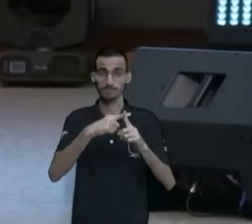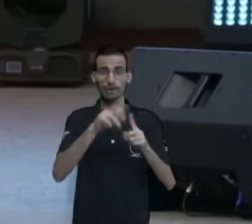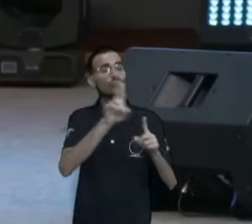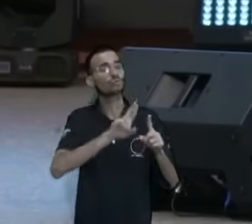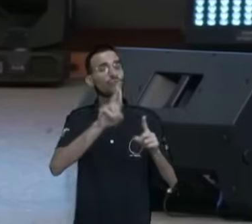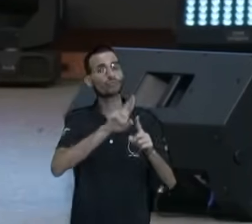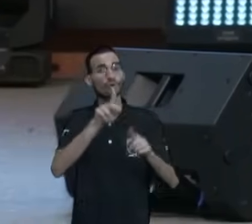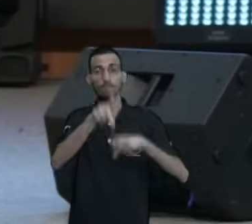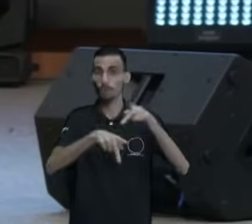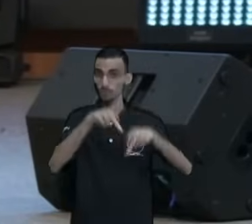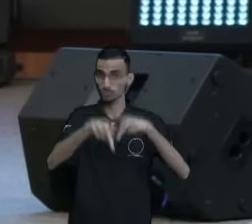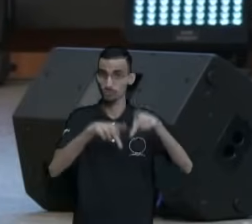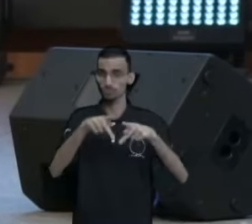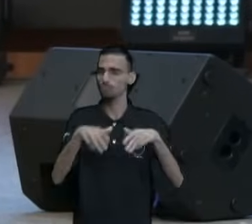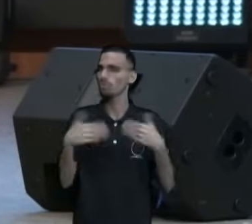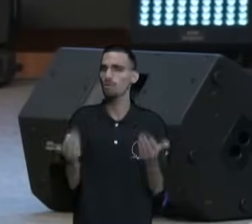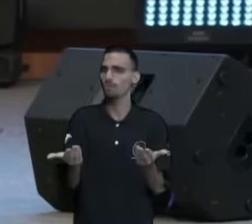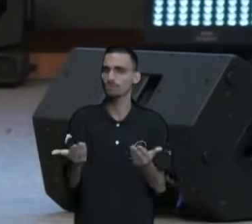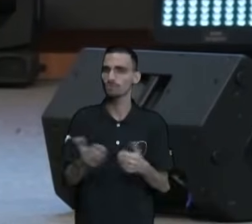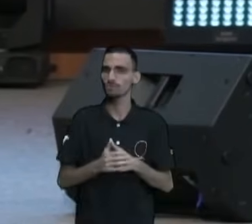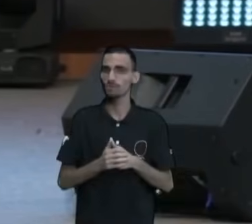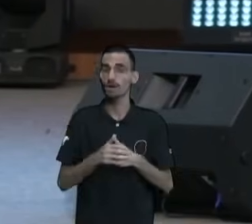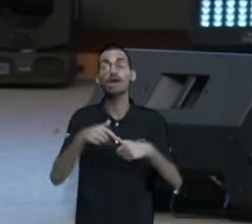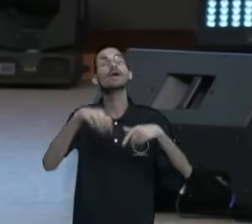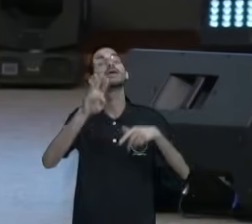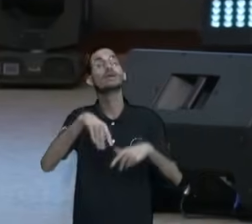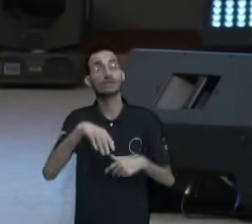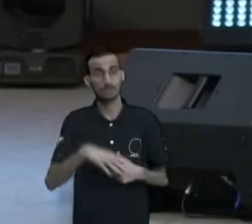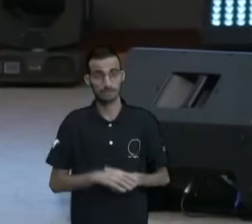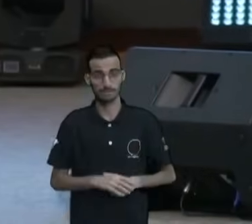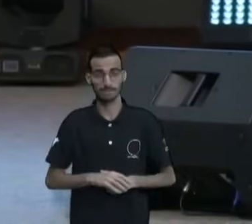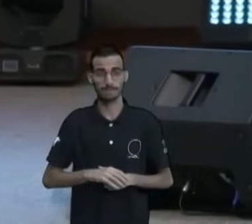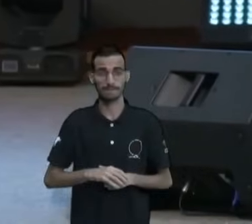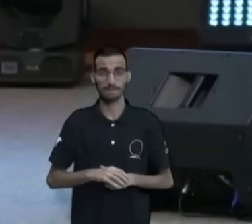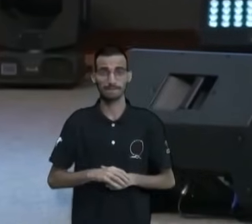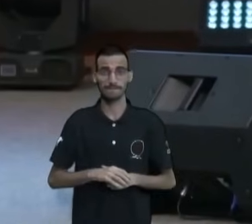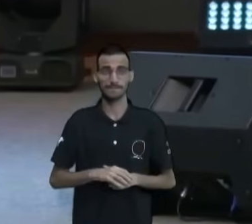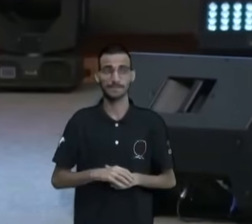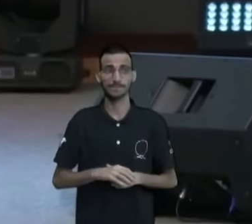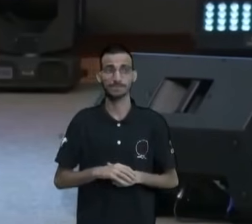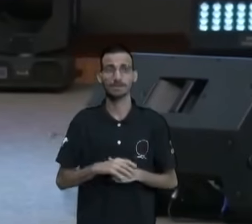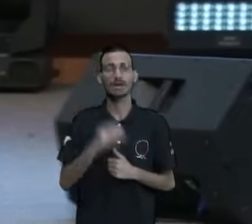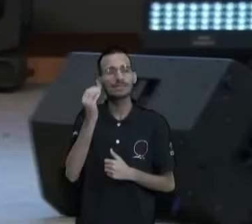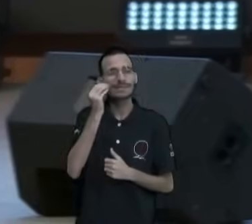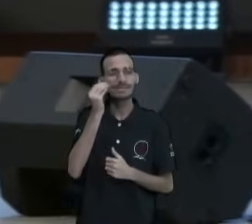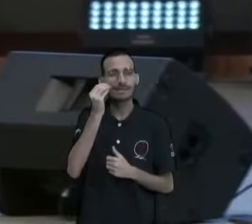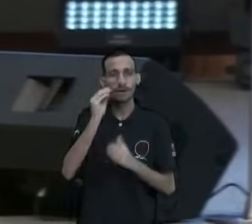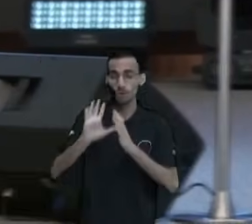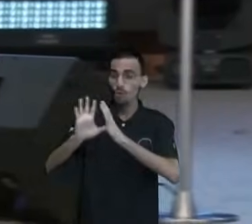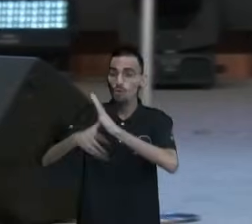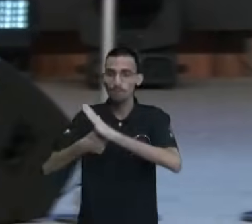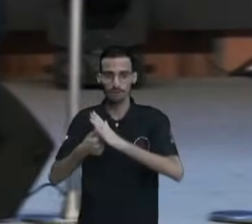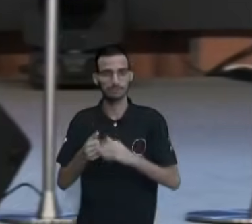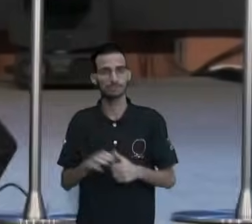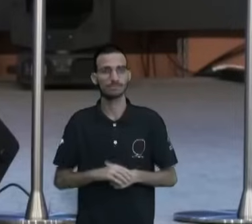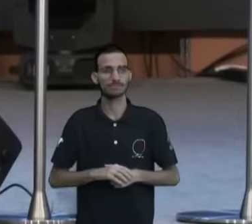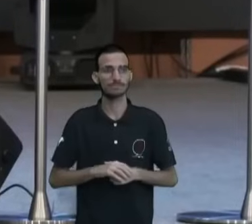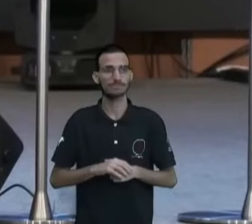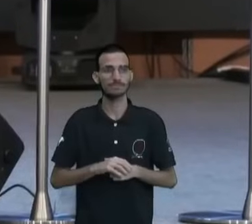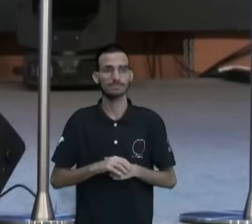povo que não é deles são usurpadores das ovelhas de Cristo mete sem o pau e eles vieram de